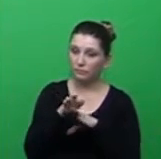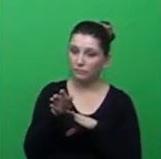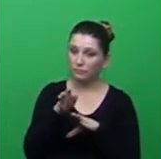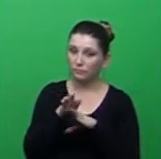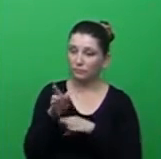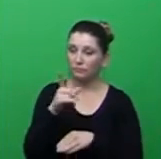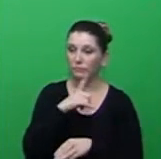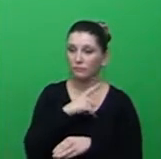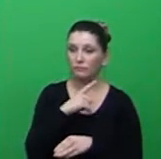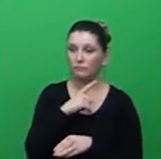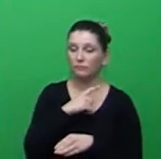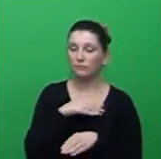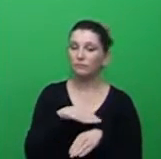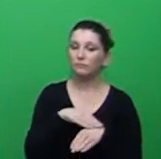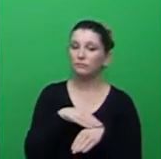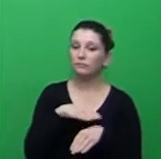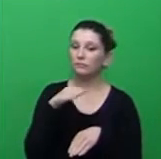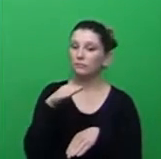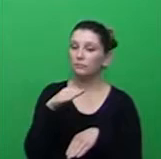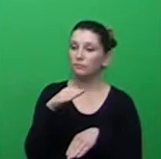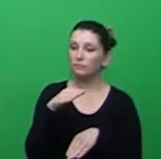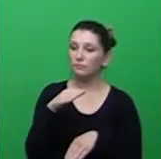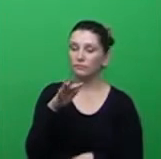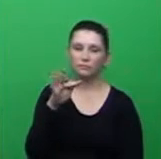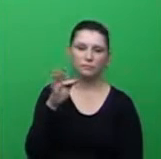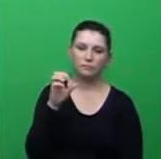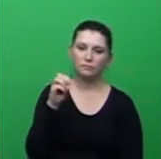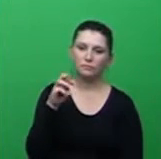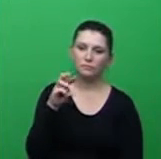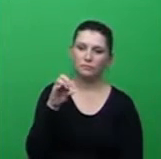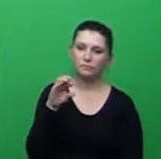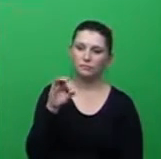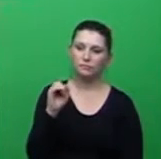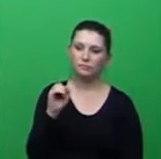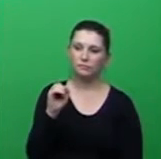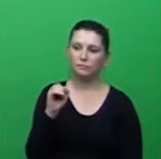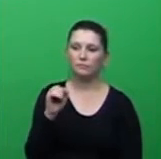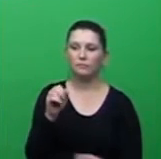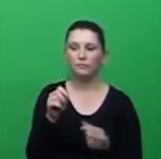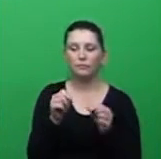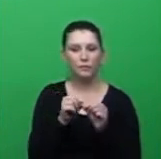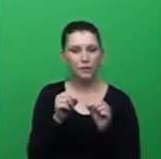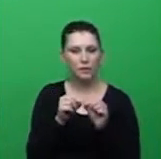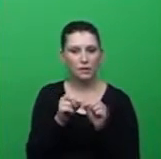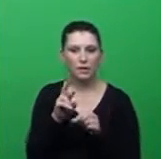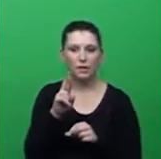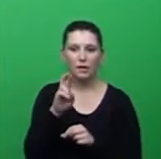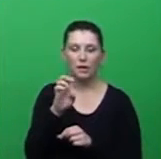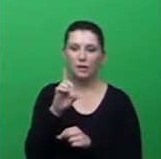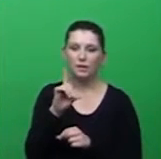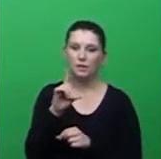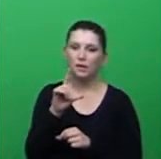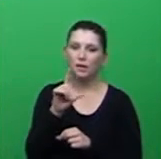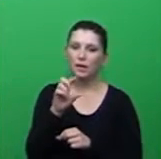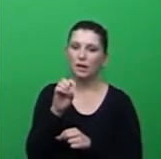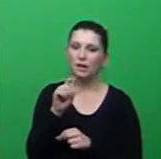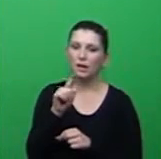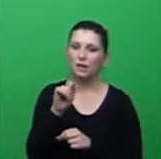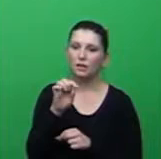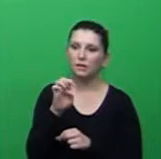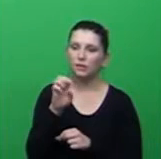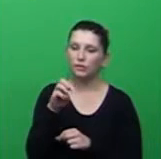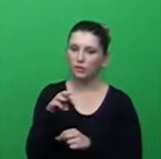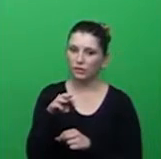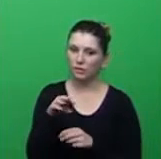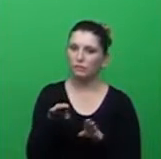haja mais, por parte da FANCRI, a reciclagem em mais pontos da cidade, que nós não temos, são poucos os pontos. E terceiro,